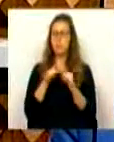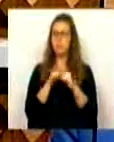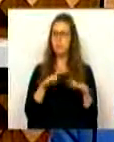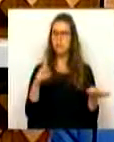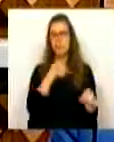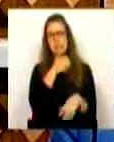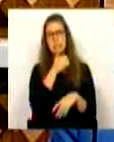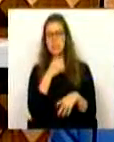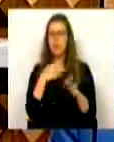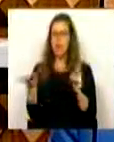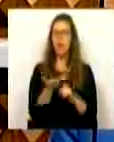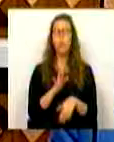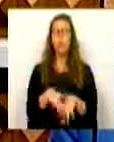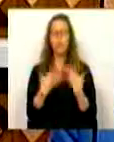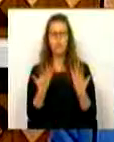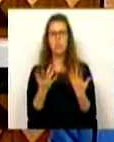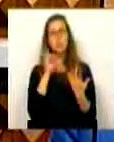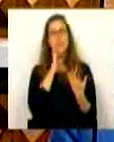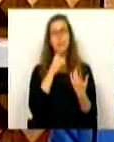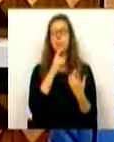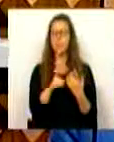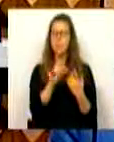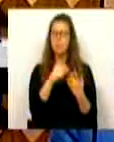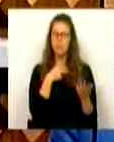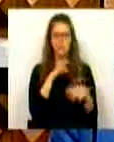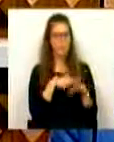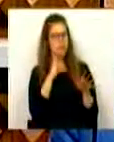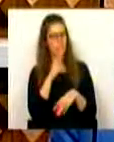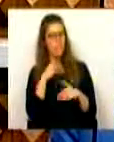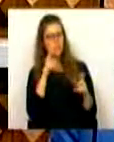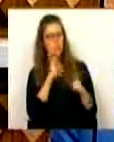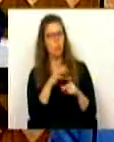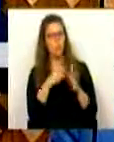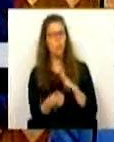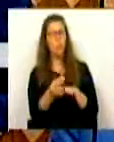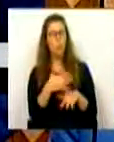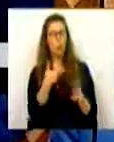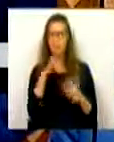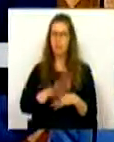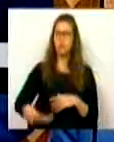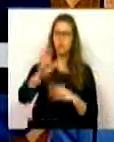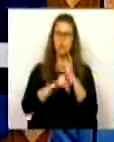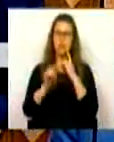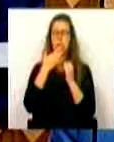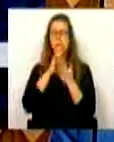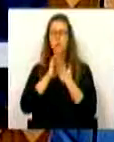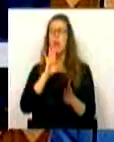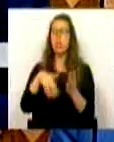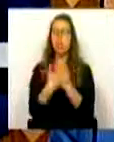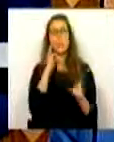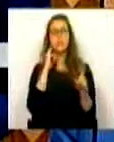das decisões condenatórias. Importa referir, pois, que estamos face a uma revisão do regime nacional de titularização de créditos com o objetivo